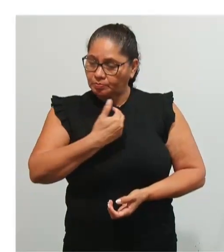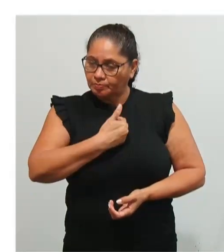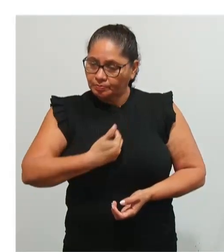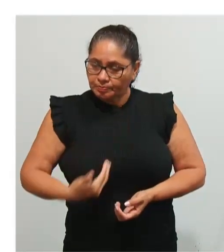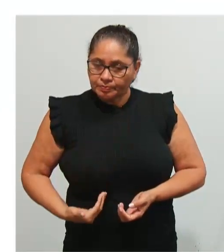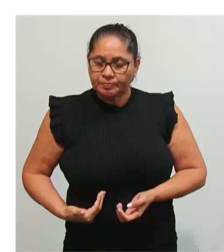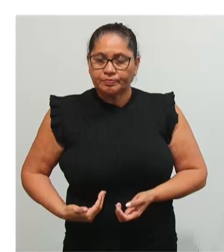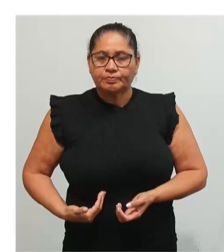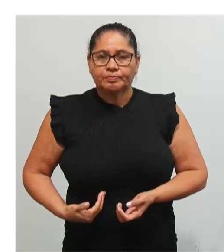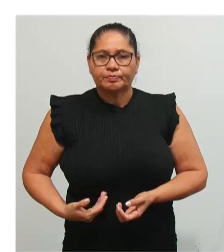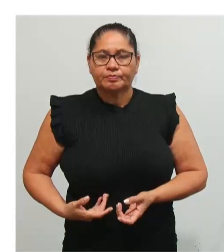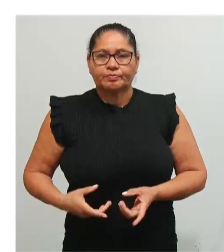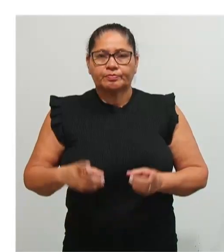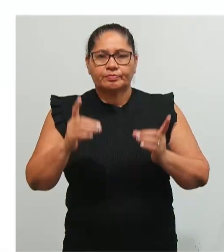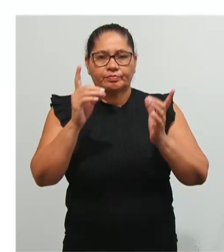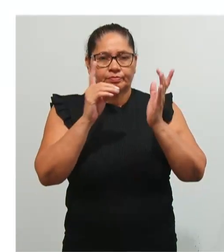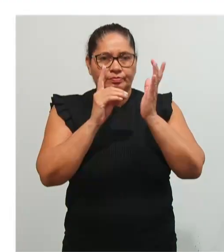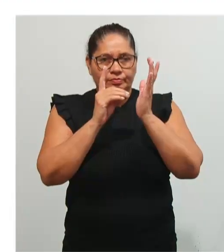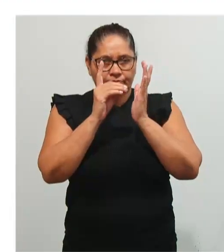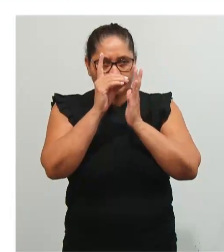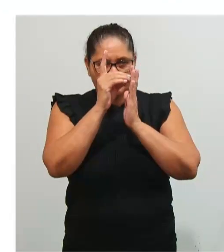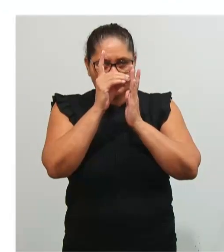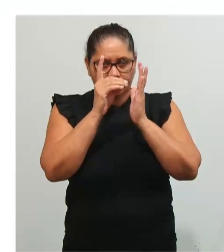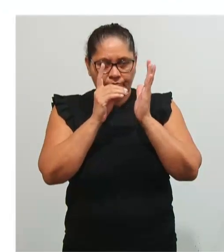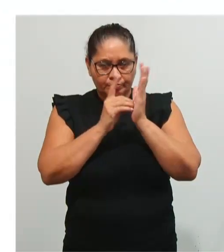fortalece a democracia